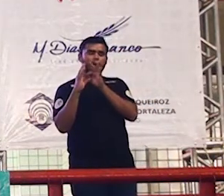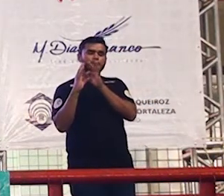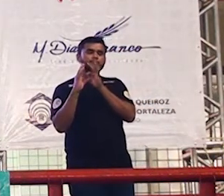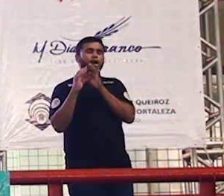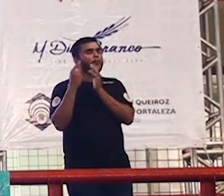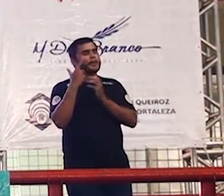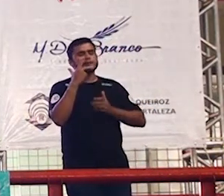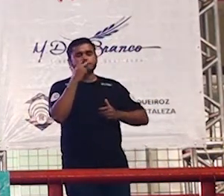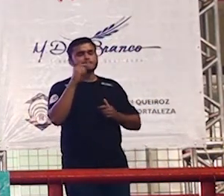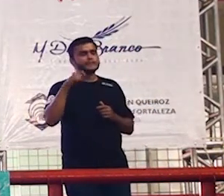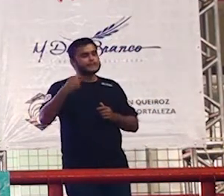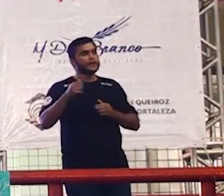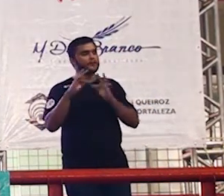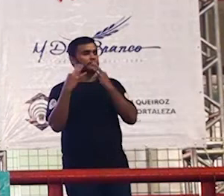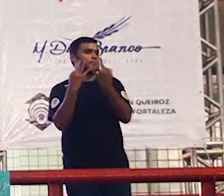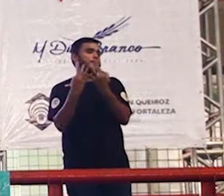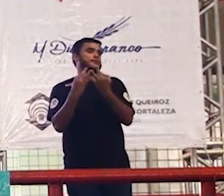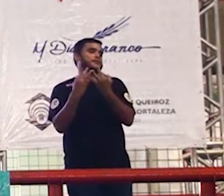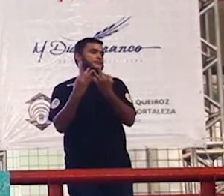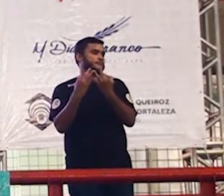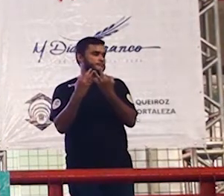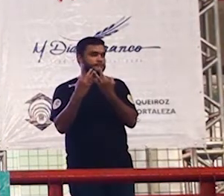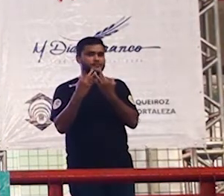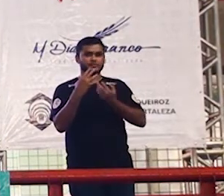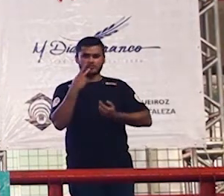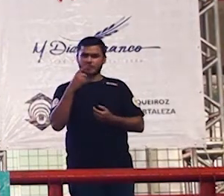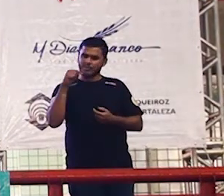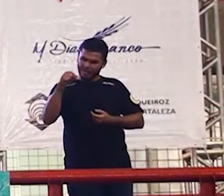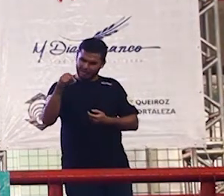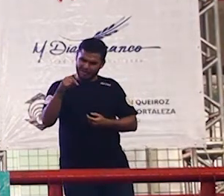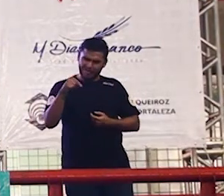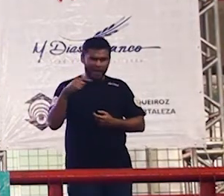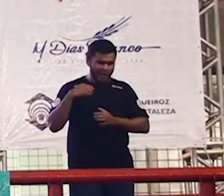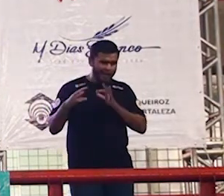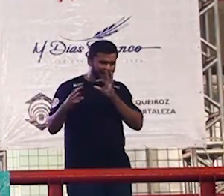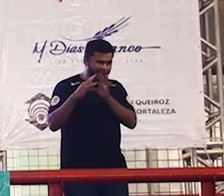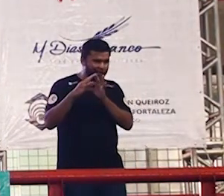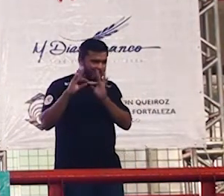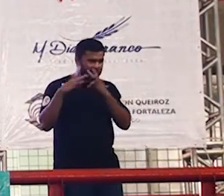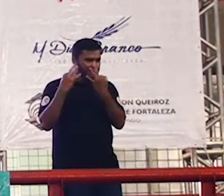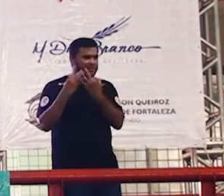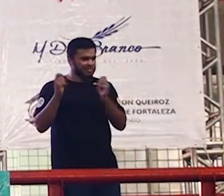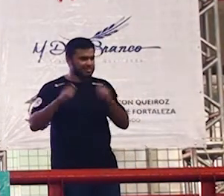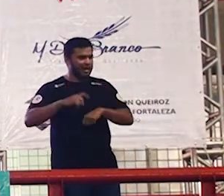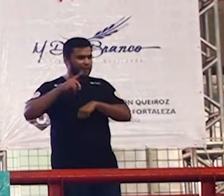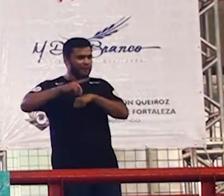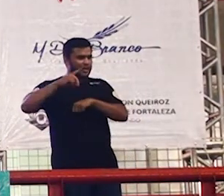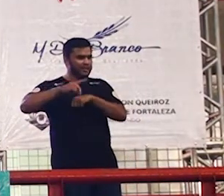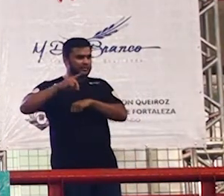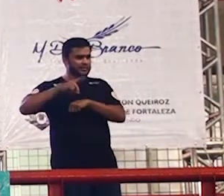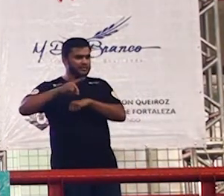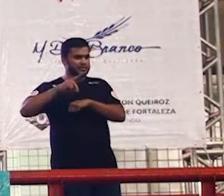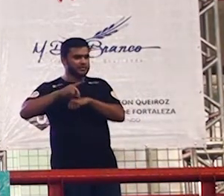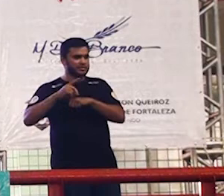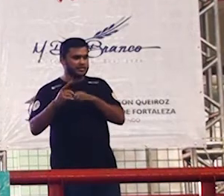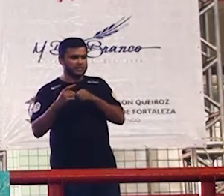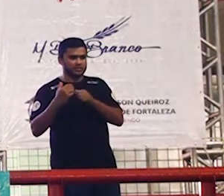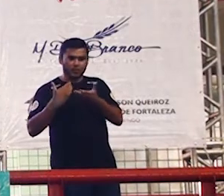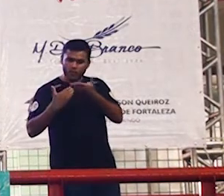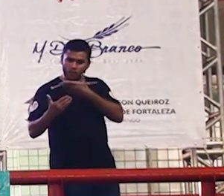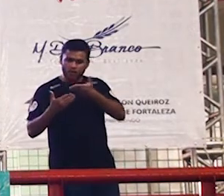especial. Isso é denotativo? Eu dizer que a lavadeira e a pedra formam um ente especial, você percebe que ele já está na